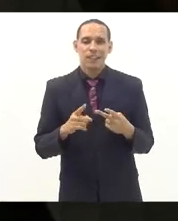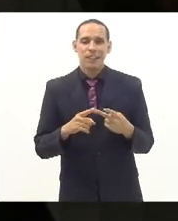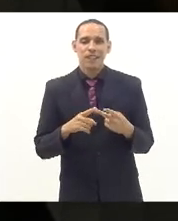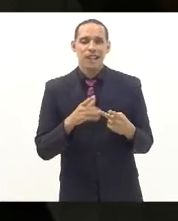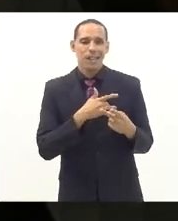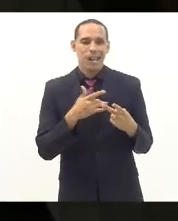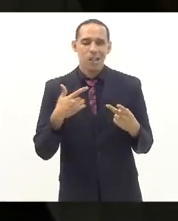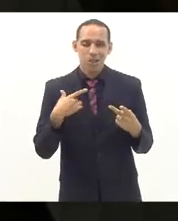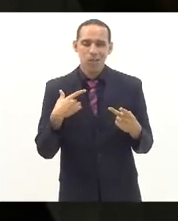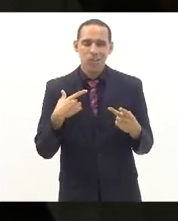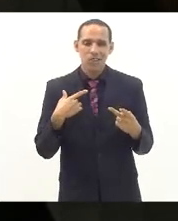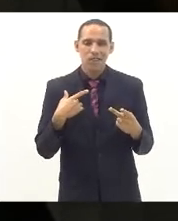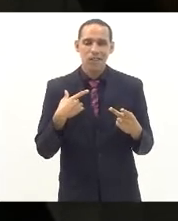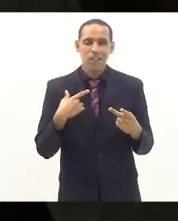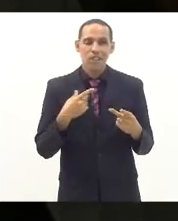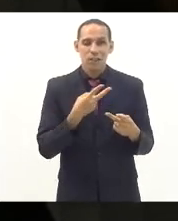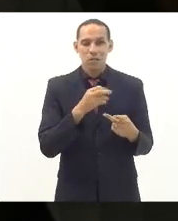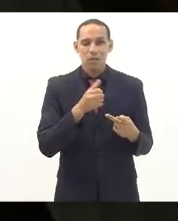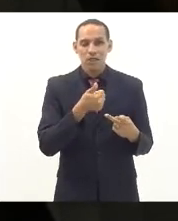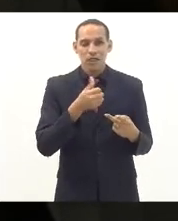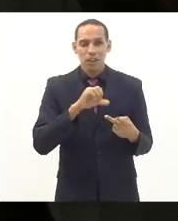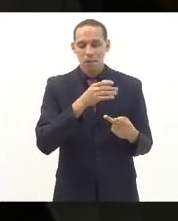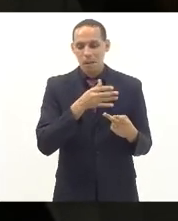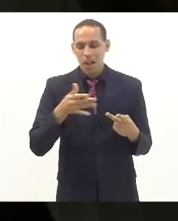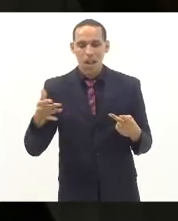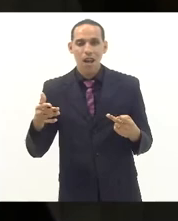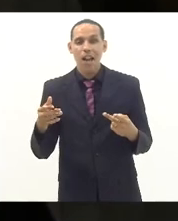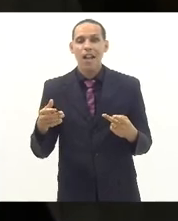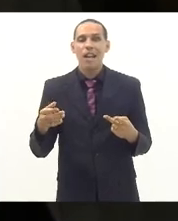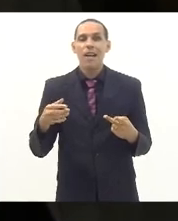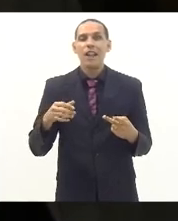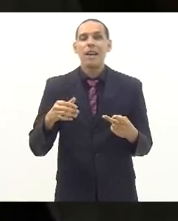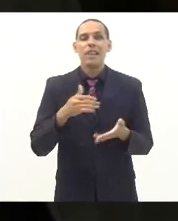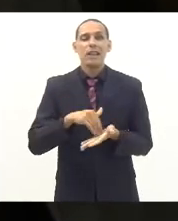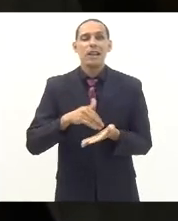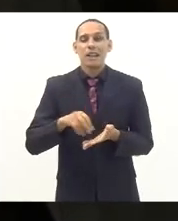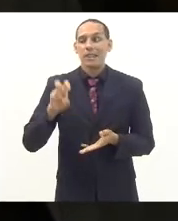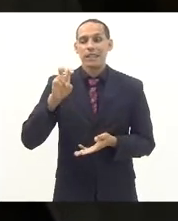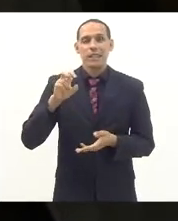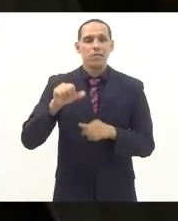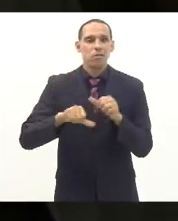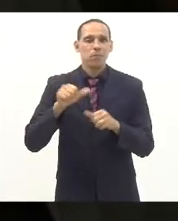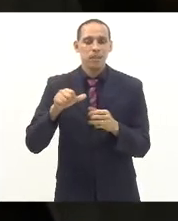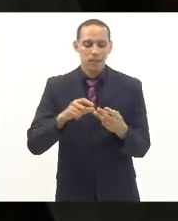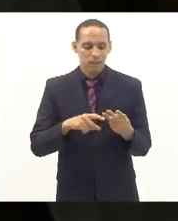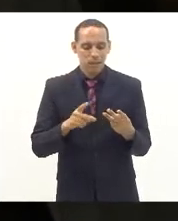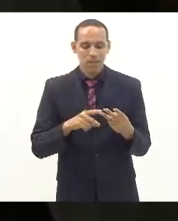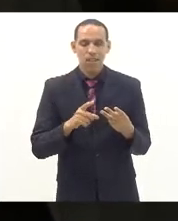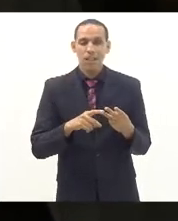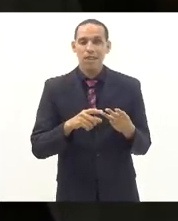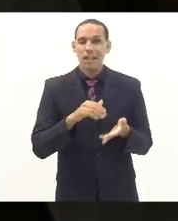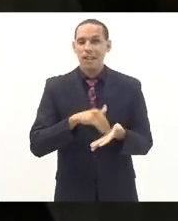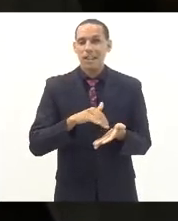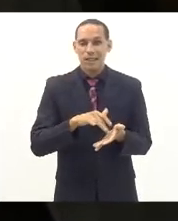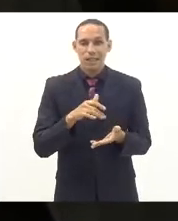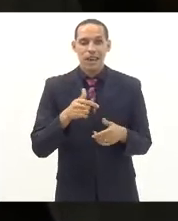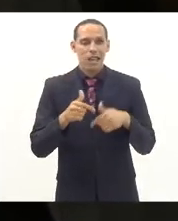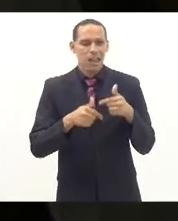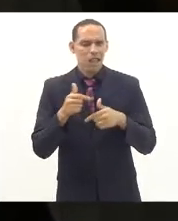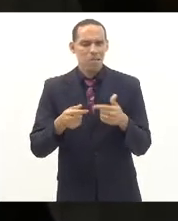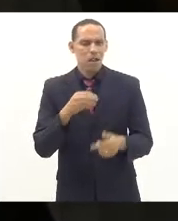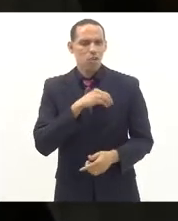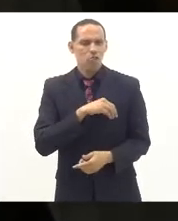Saúde da já estamos desde 2019 no quinto secretário de educação na Secretaria de Trabalho e